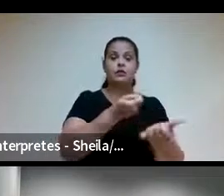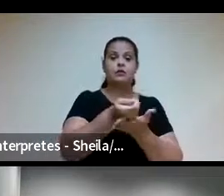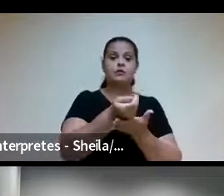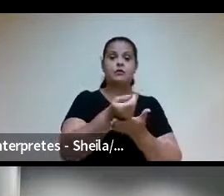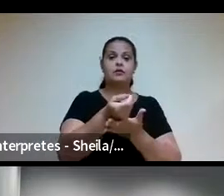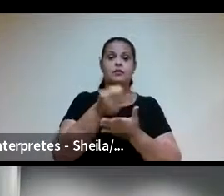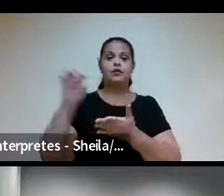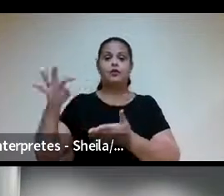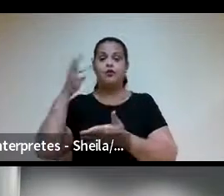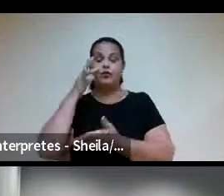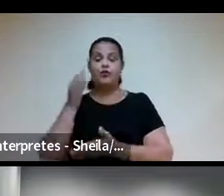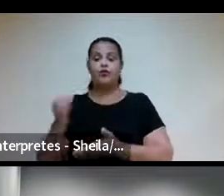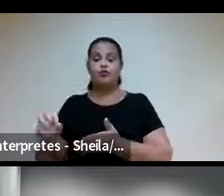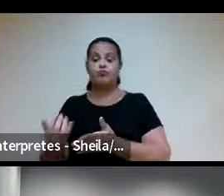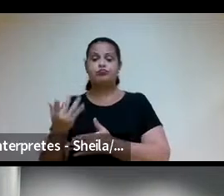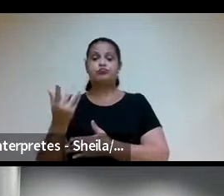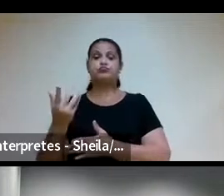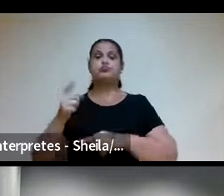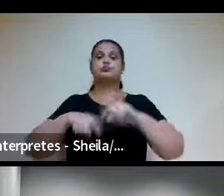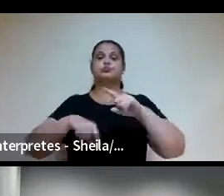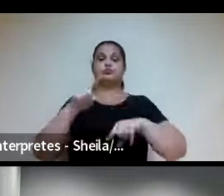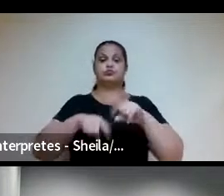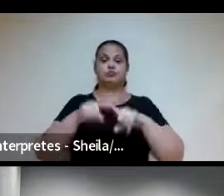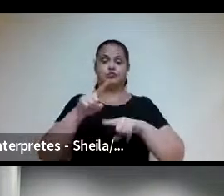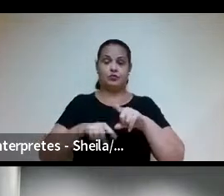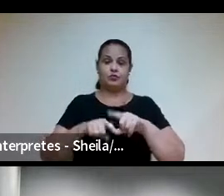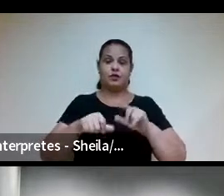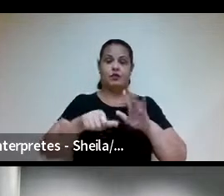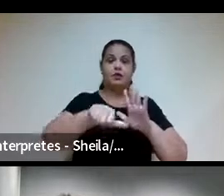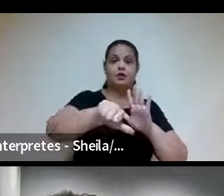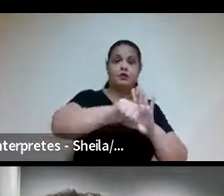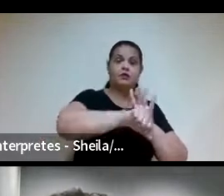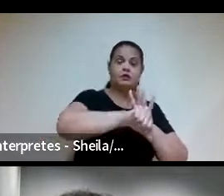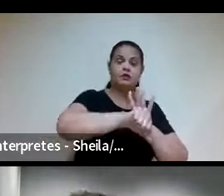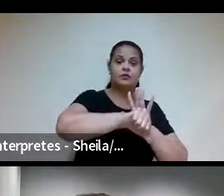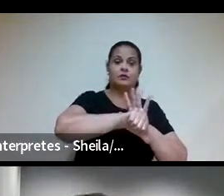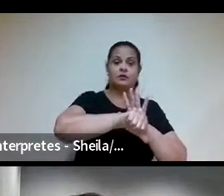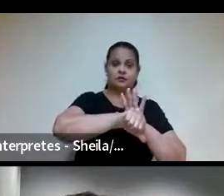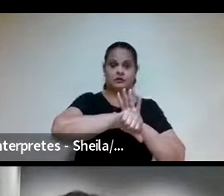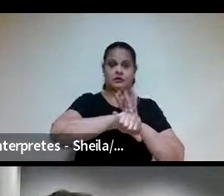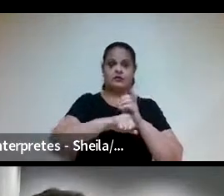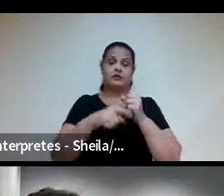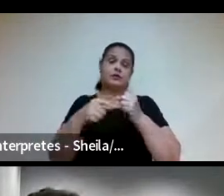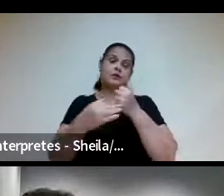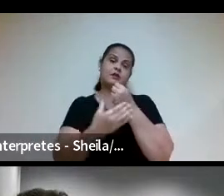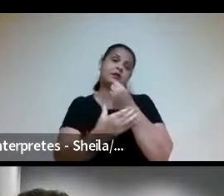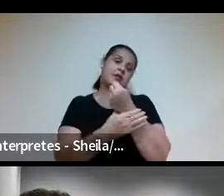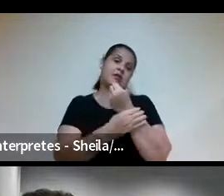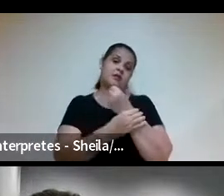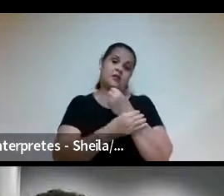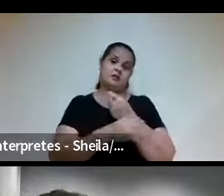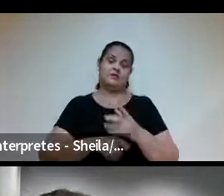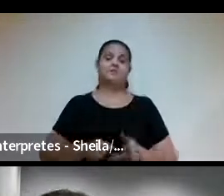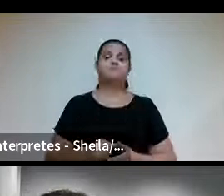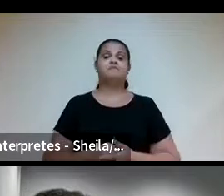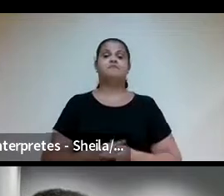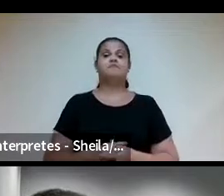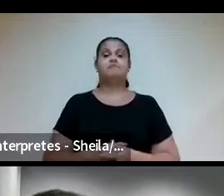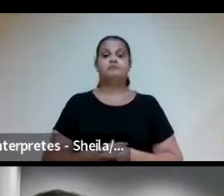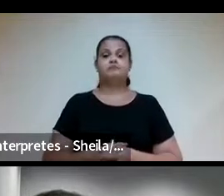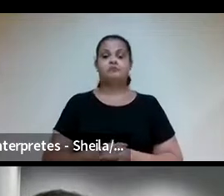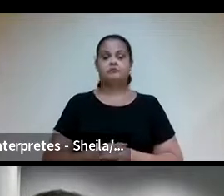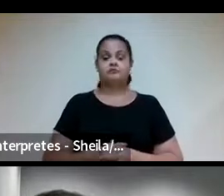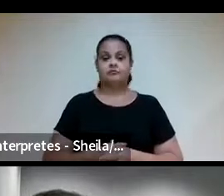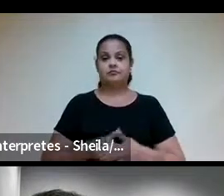visão, seria propícia para arguir quaisquer nulidades ou matérias lícitas como defesa na fase de conhecimento, restringindo-se o cabimento da